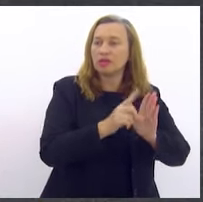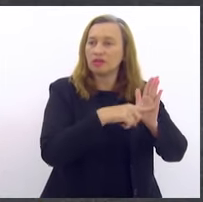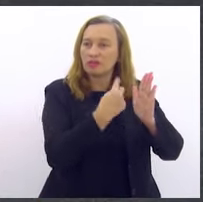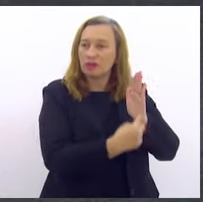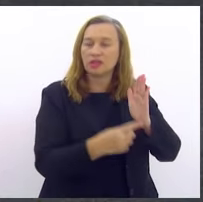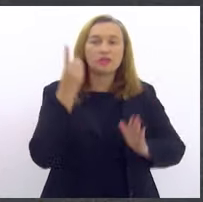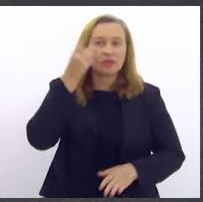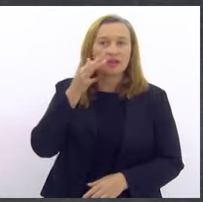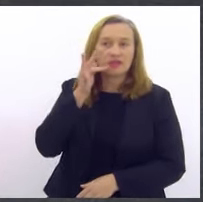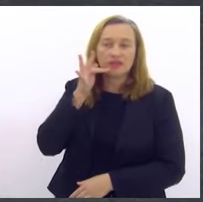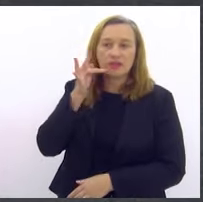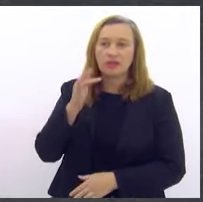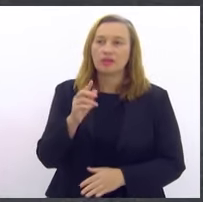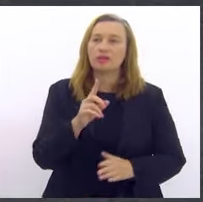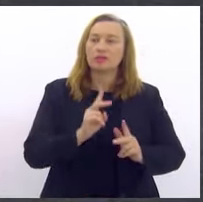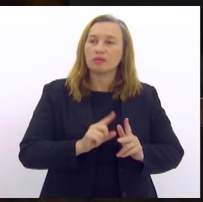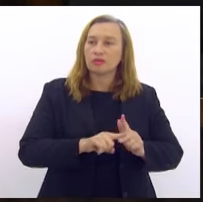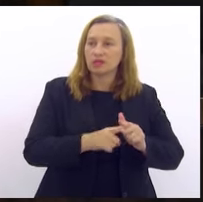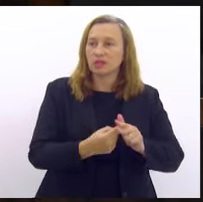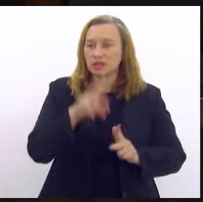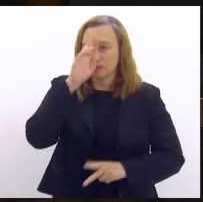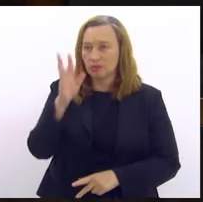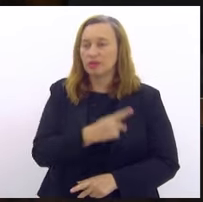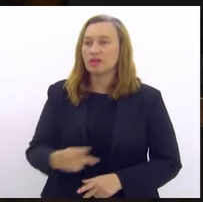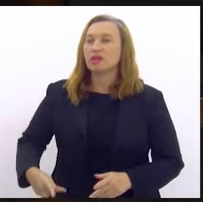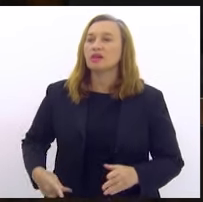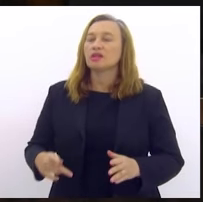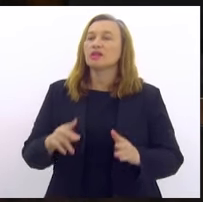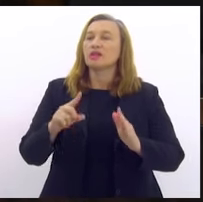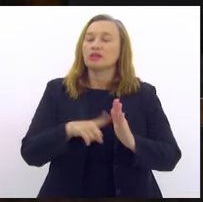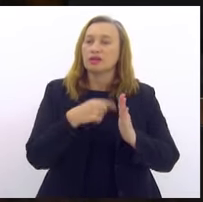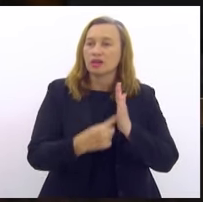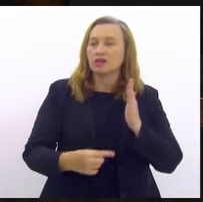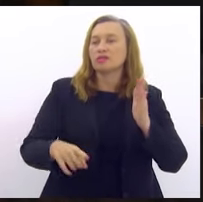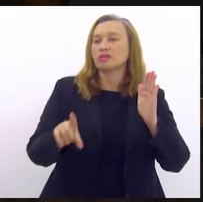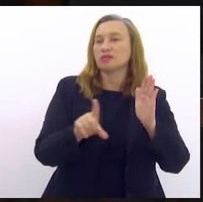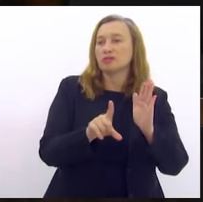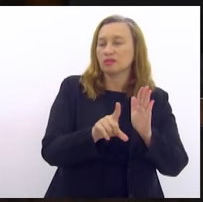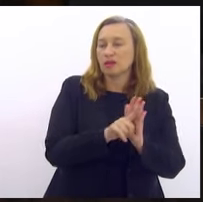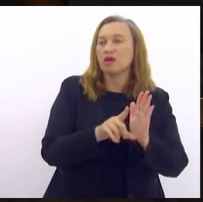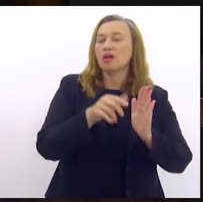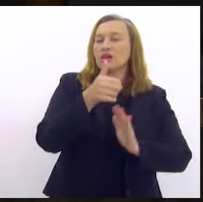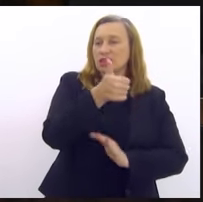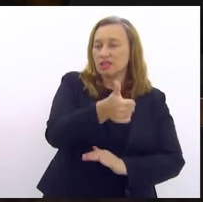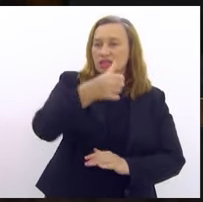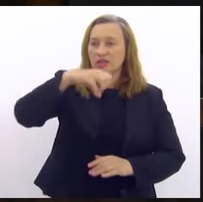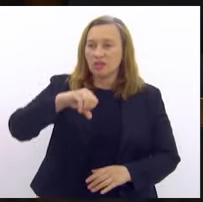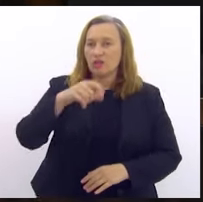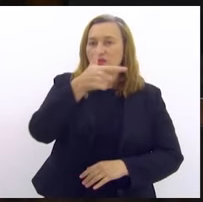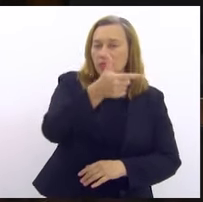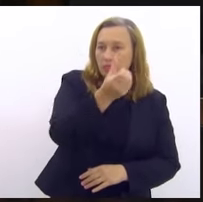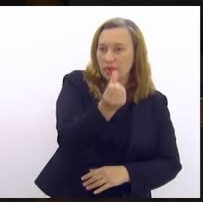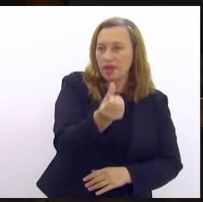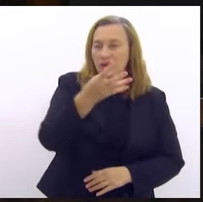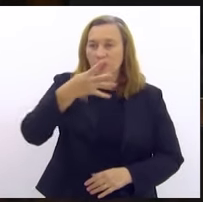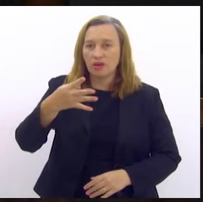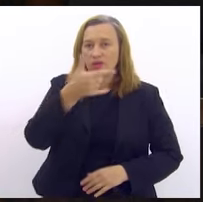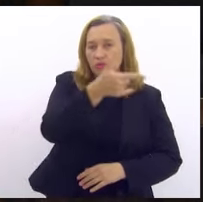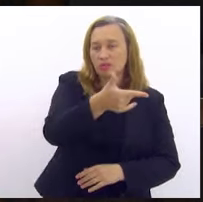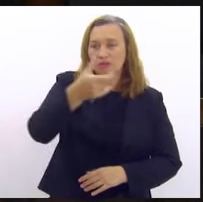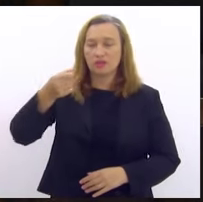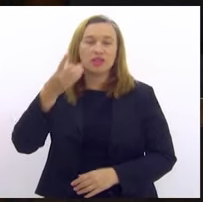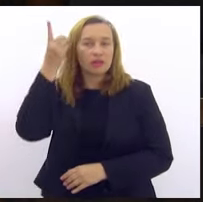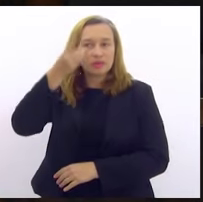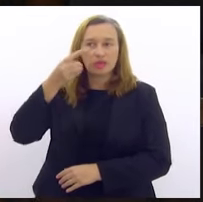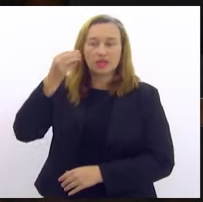Neto. Parecer pela manutenção, presidente. Veto total posto ao projeto de lei número 1964-A de 2020, de autoria da